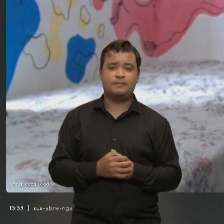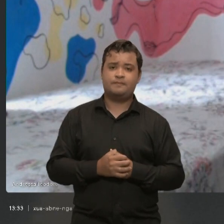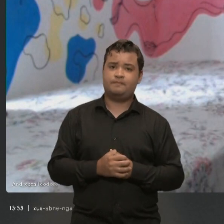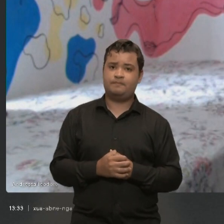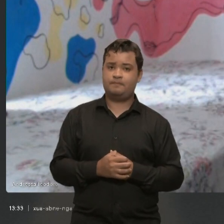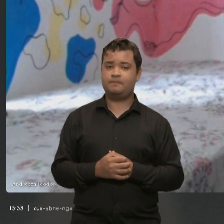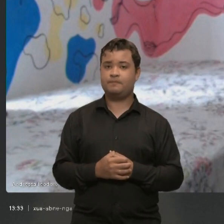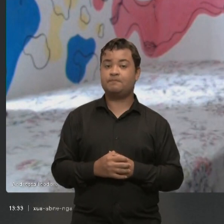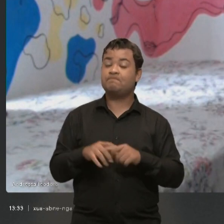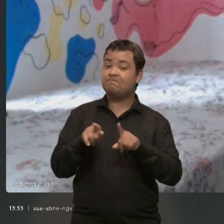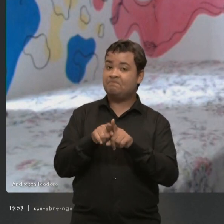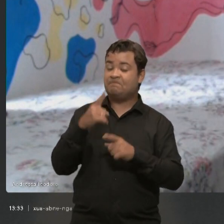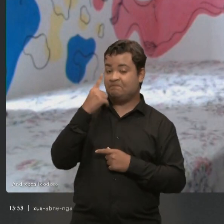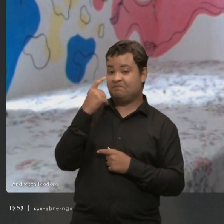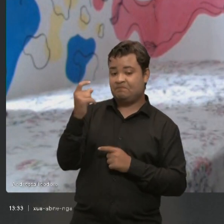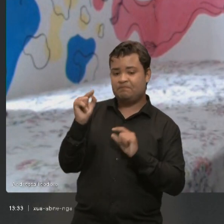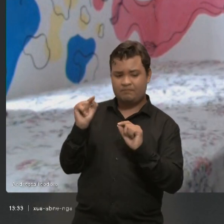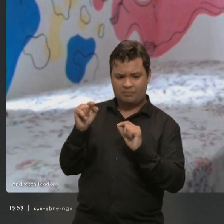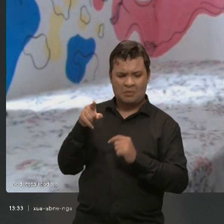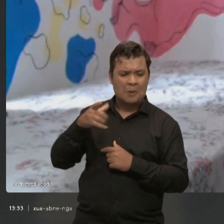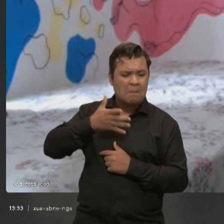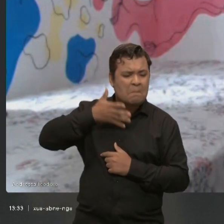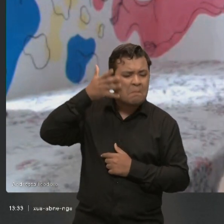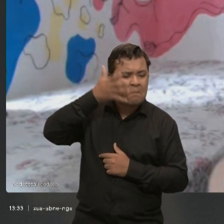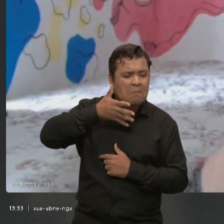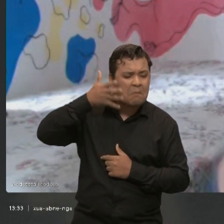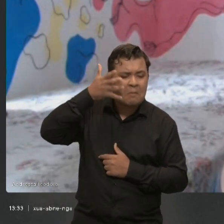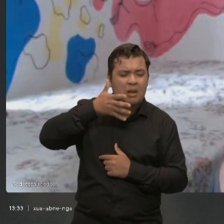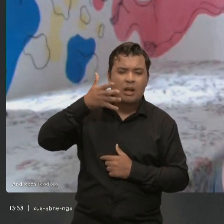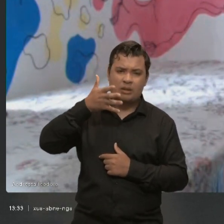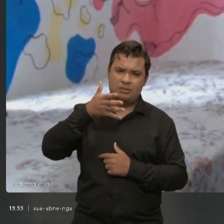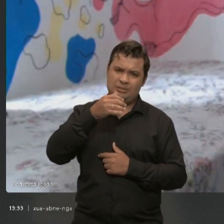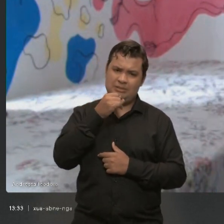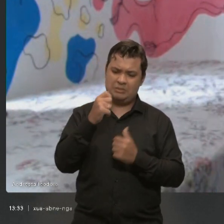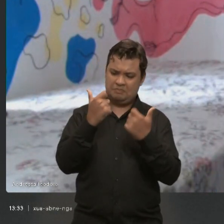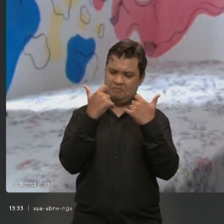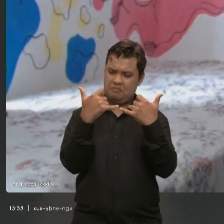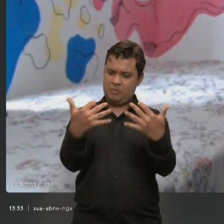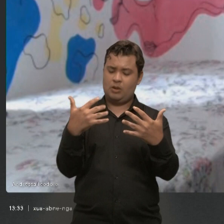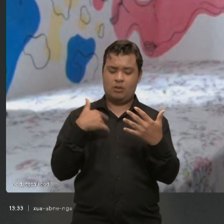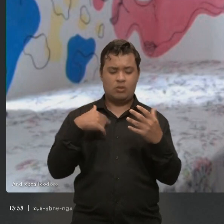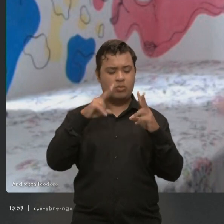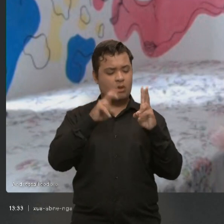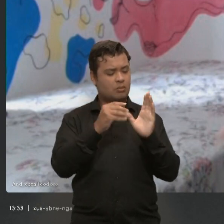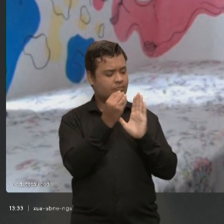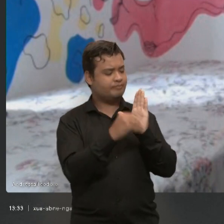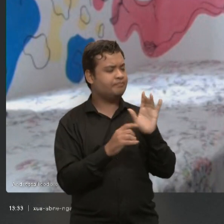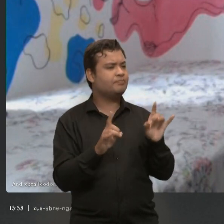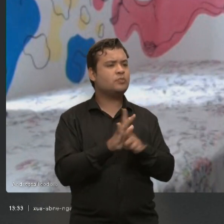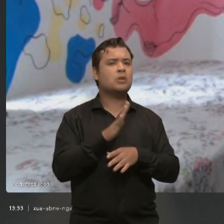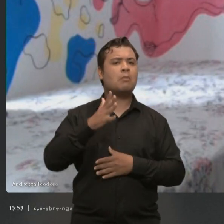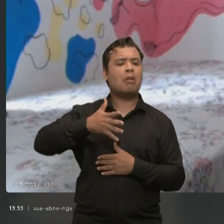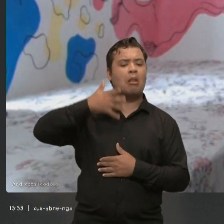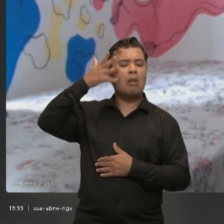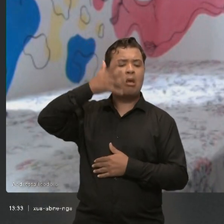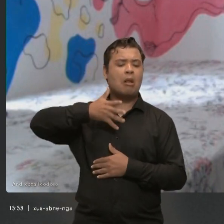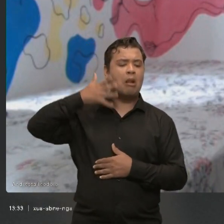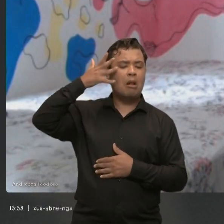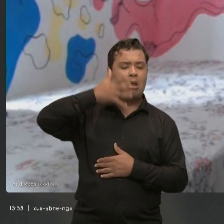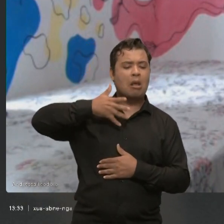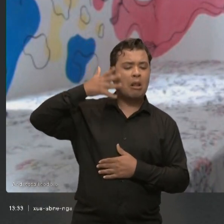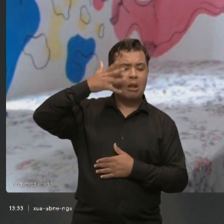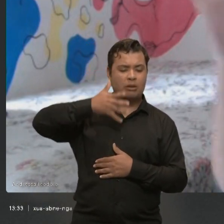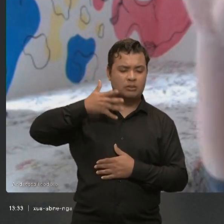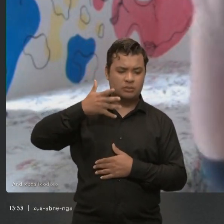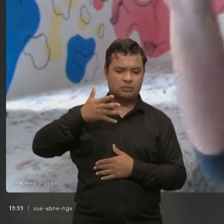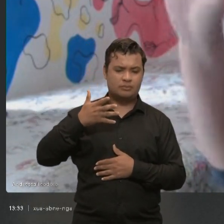porque não são palestras que a gente chega lá com um tema pronto e fala para esse homem sobre esse tema. Por